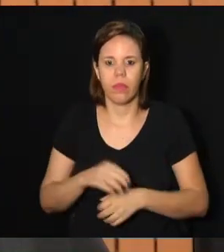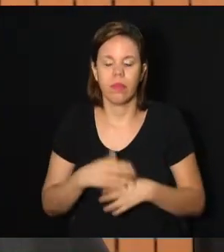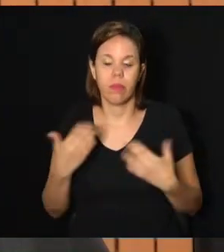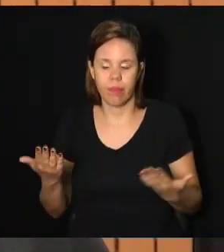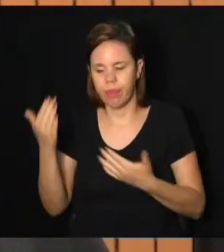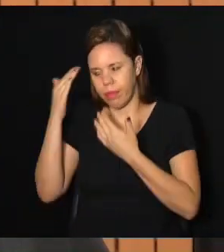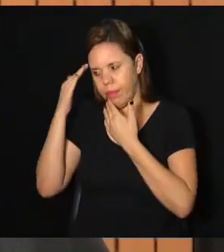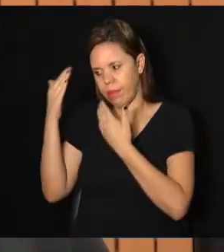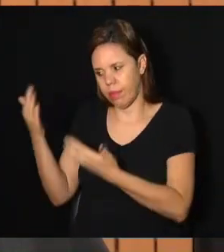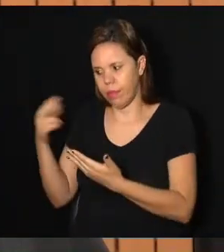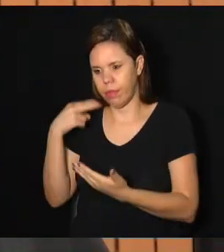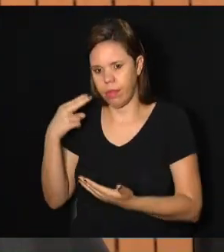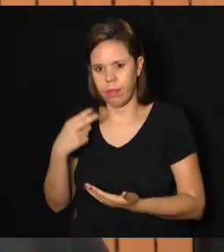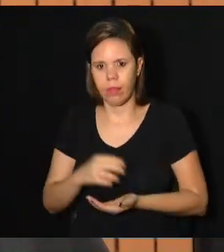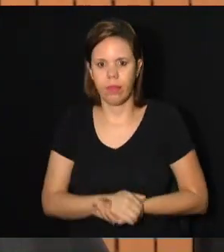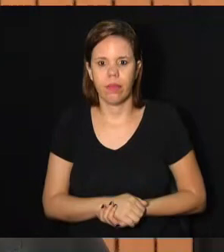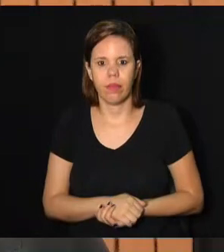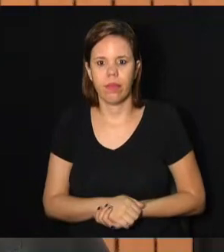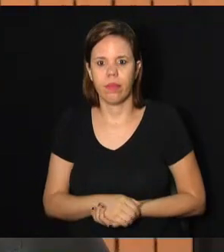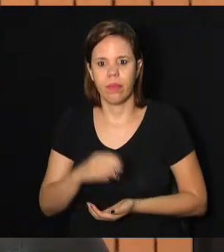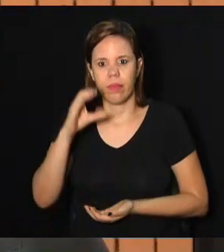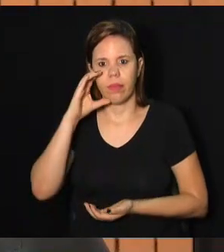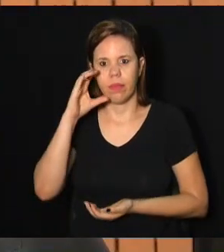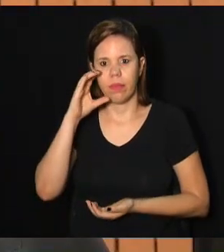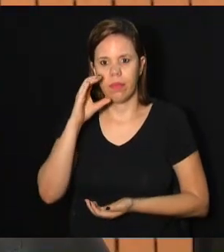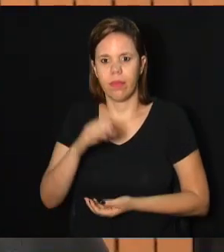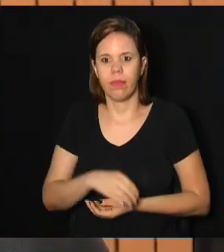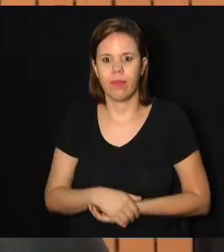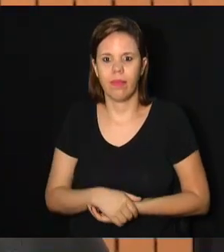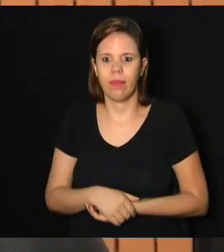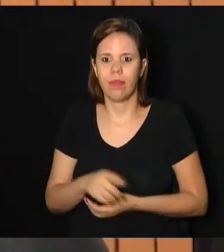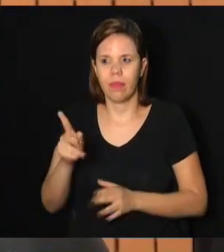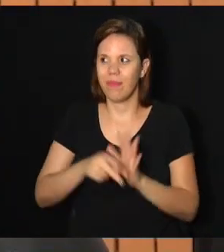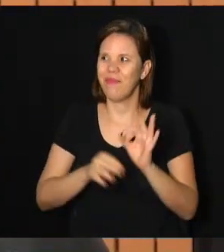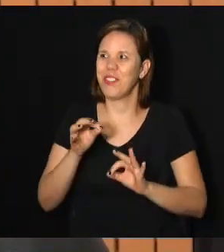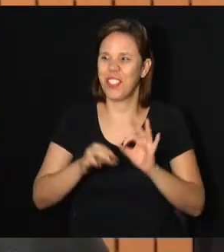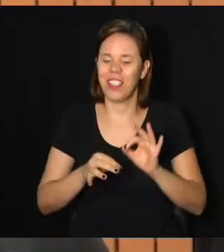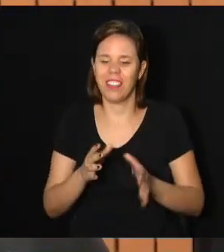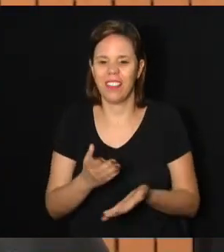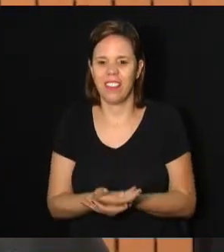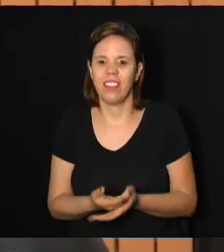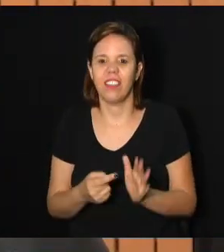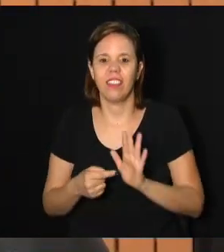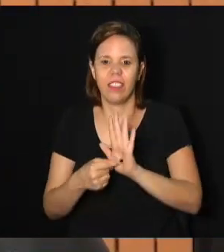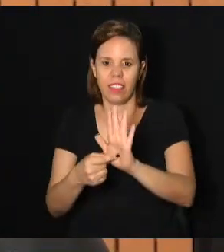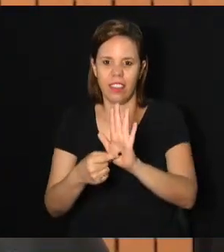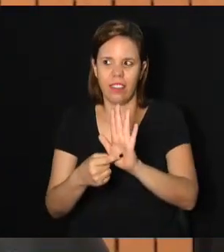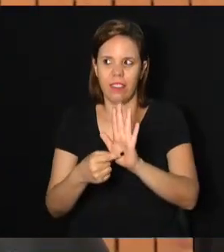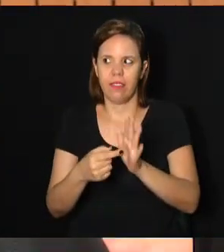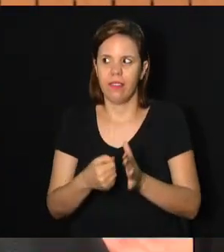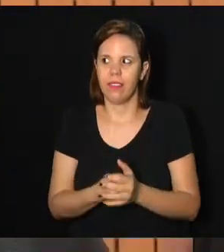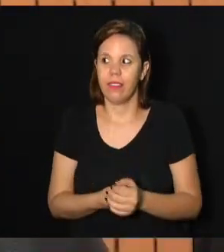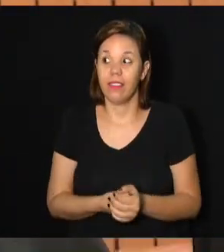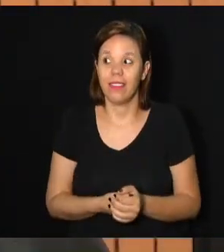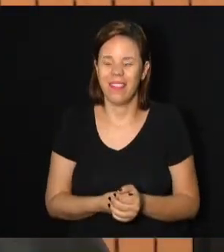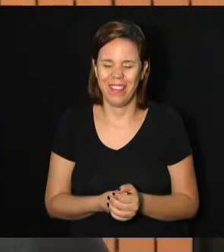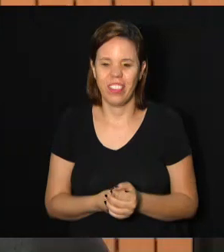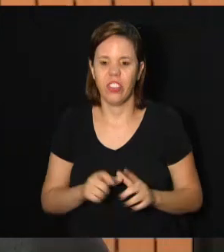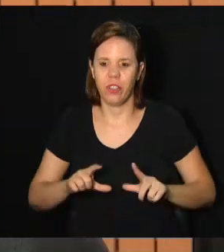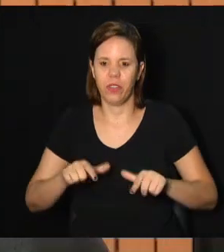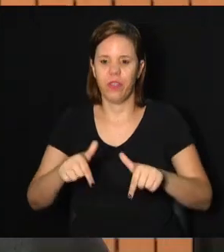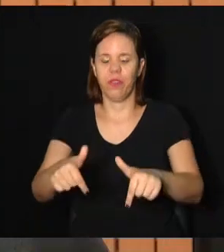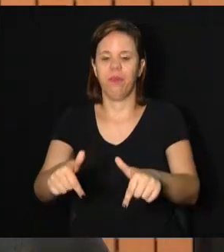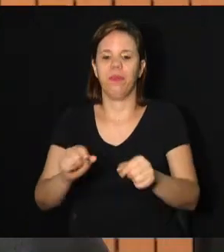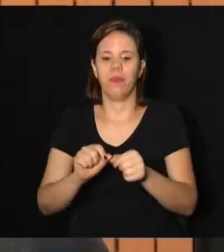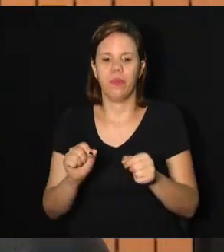muito obrigada, vereador Cirilo. Esse projeto foi apresentado, eu tomei